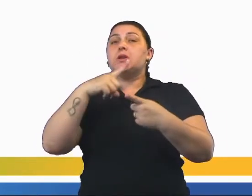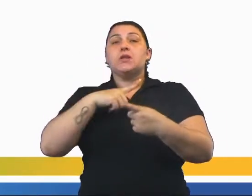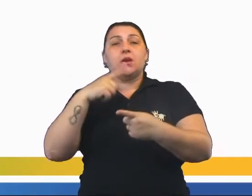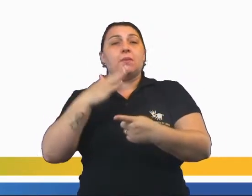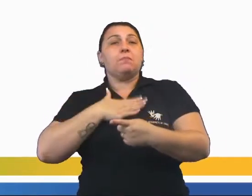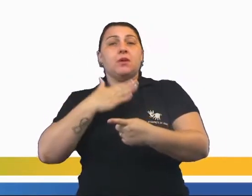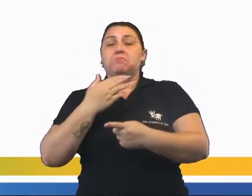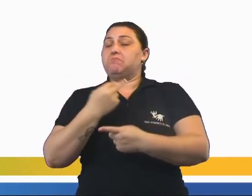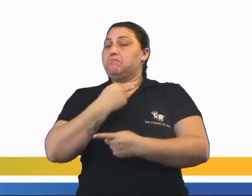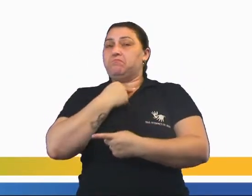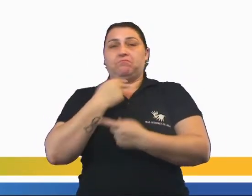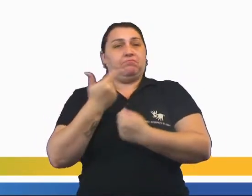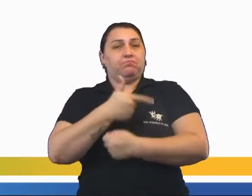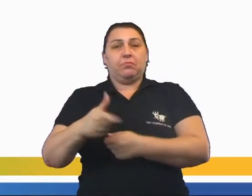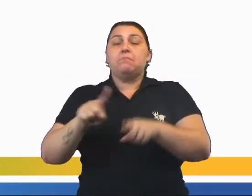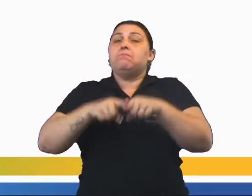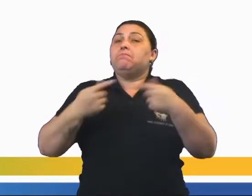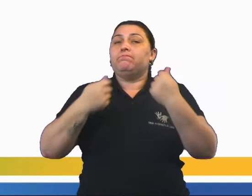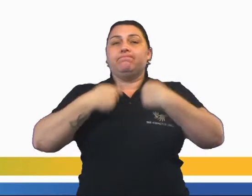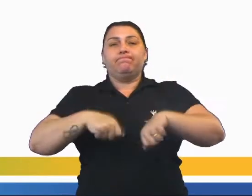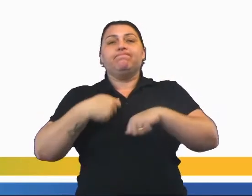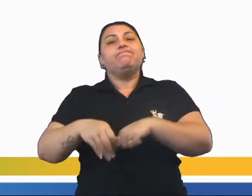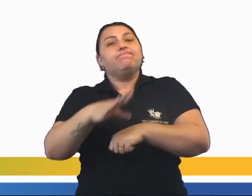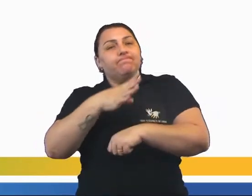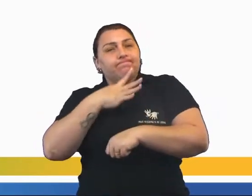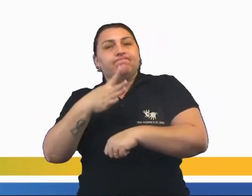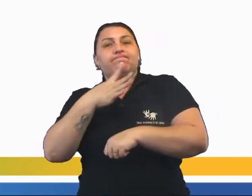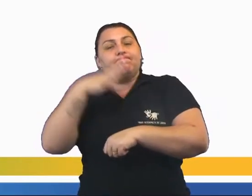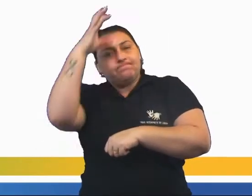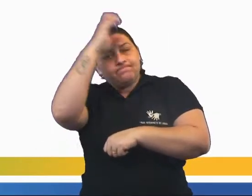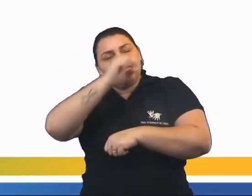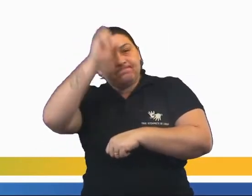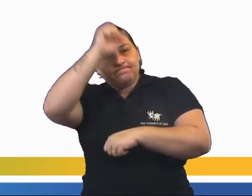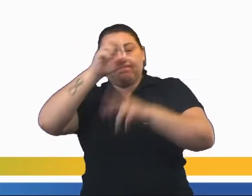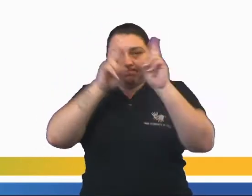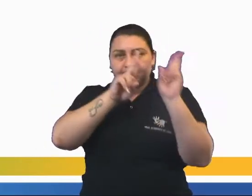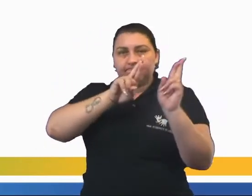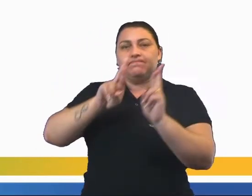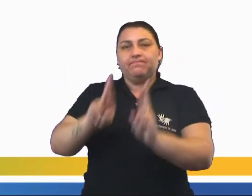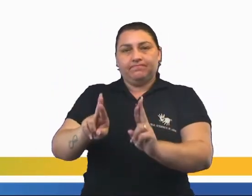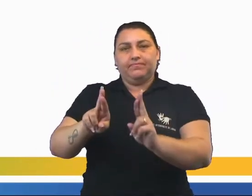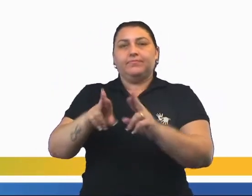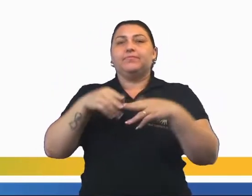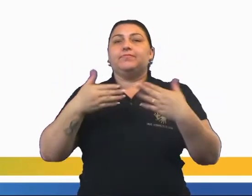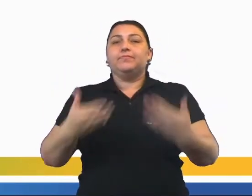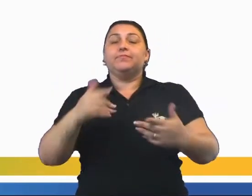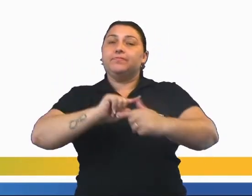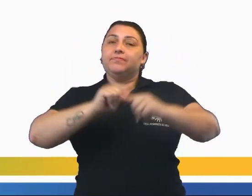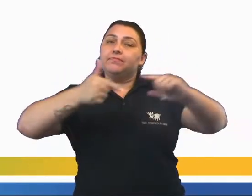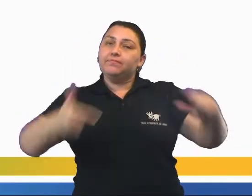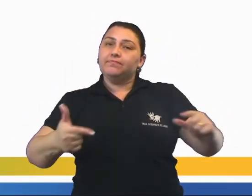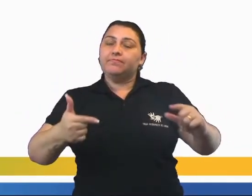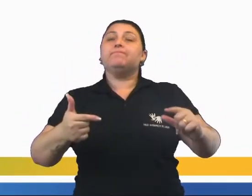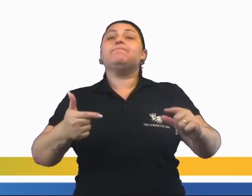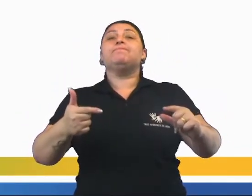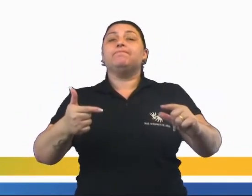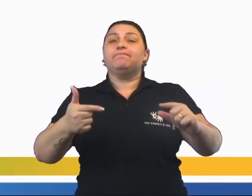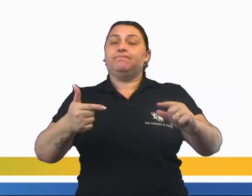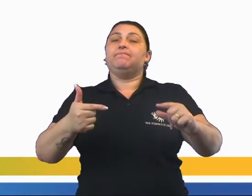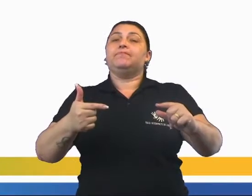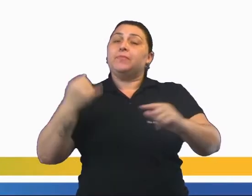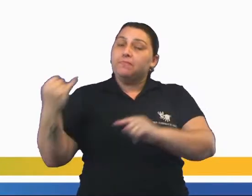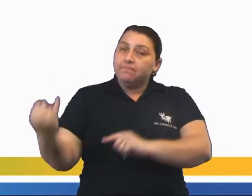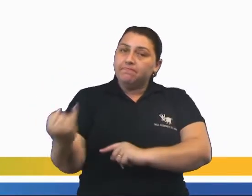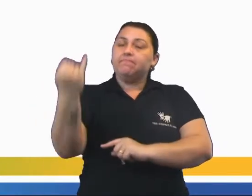ter religião, mas eu preciso conhecer para aprender a respeitar. Então essas tradições são indicadoras